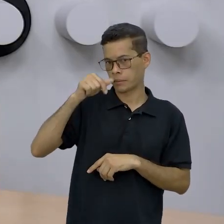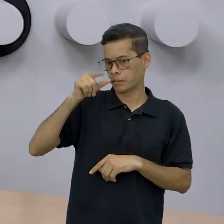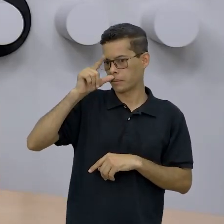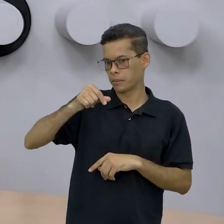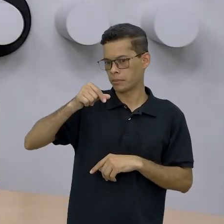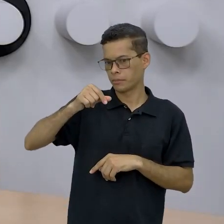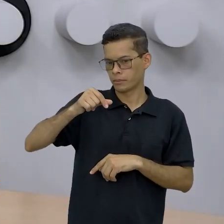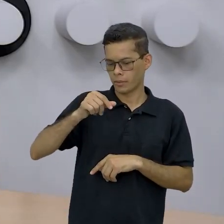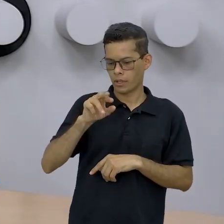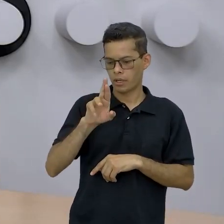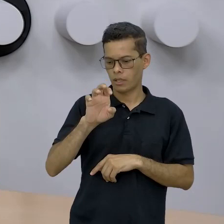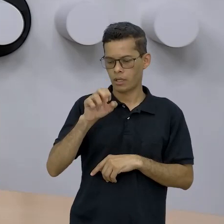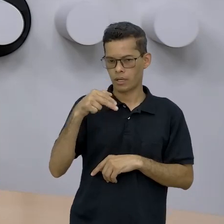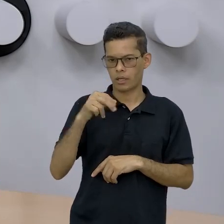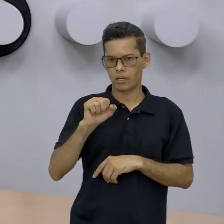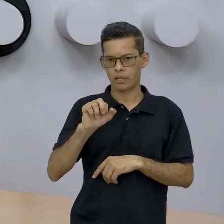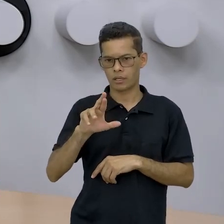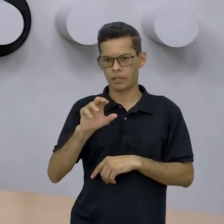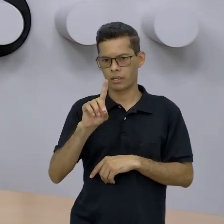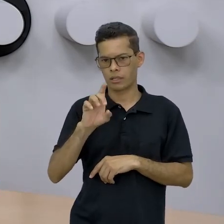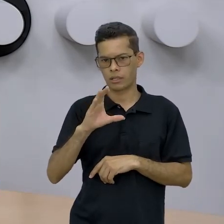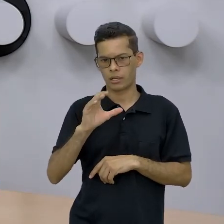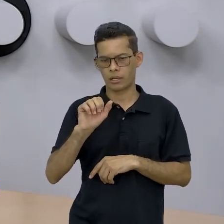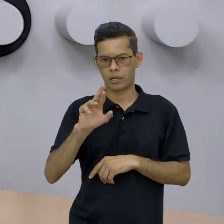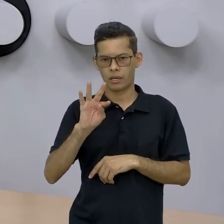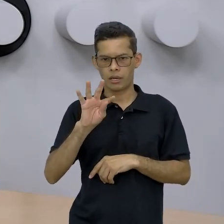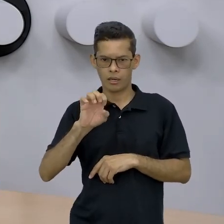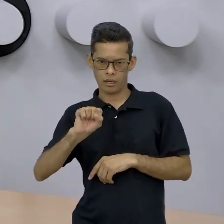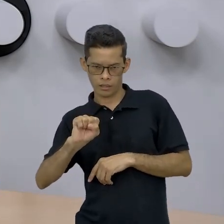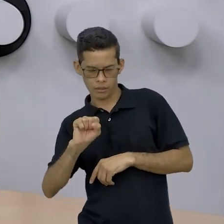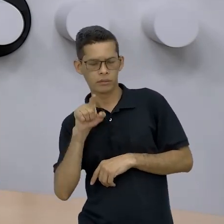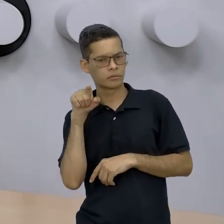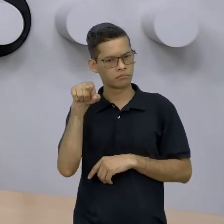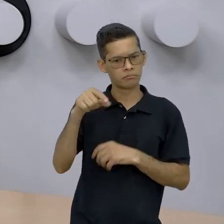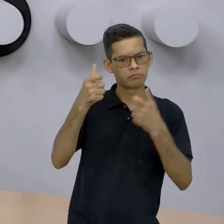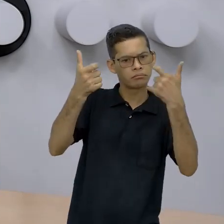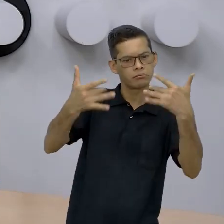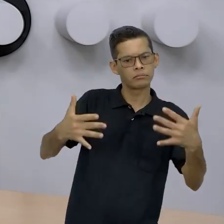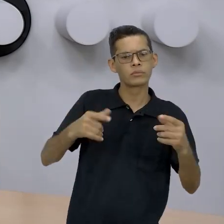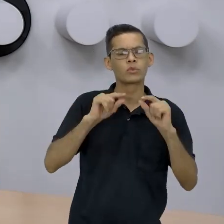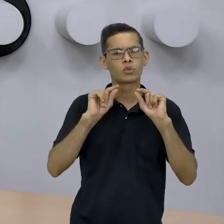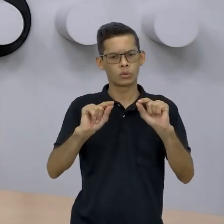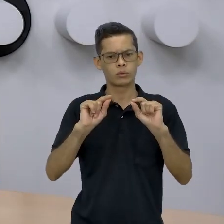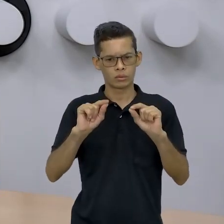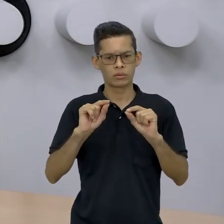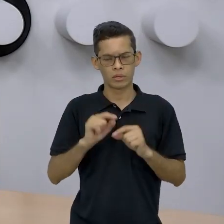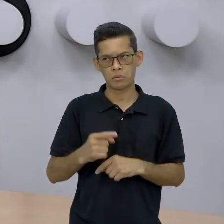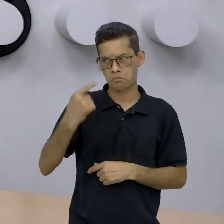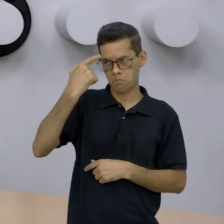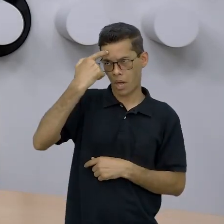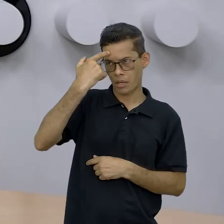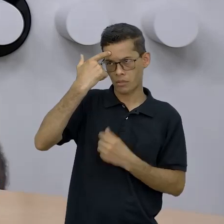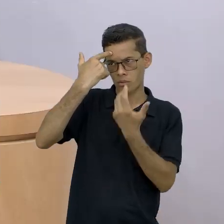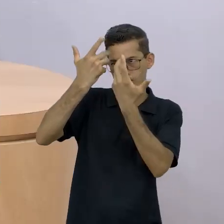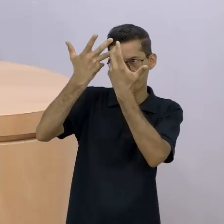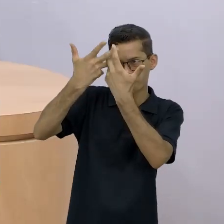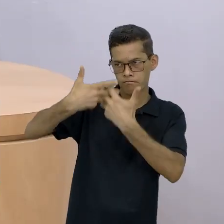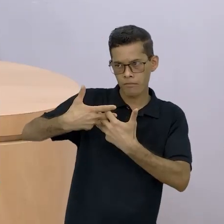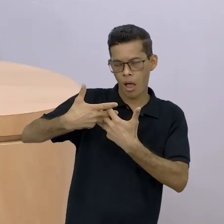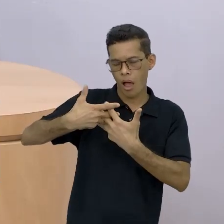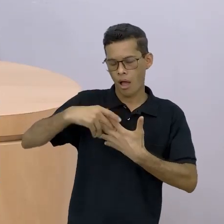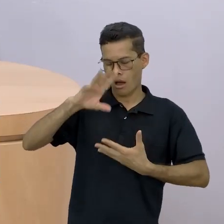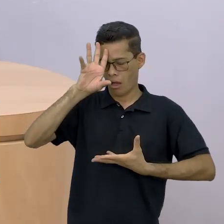claro que a construção do conhecimento está na racionalidade. Não é à toa que a frase dele é penso,